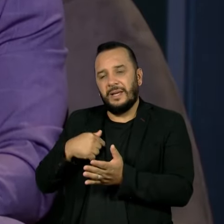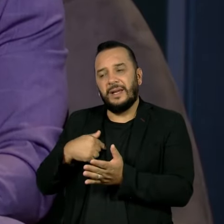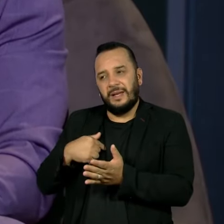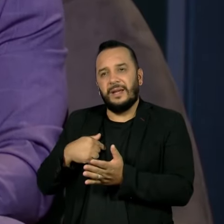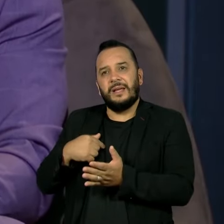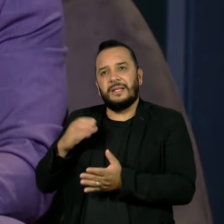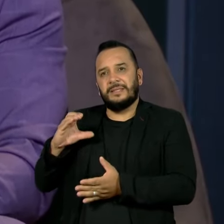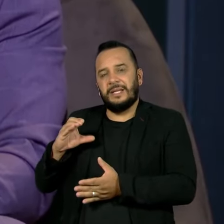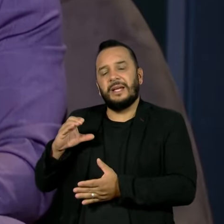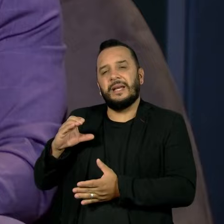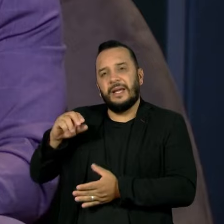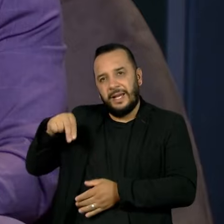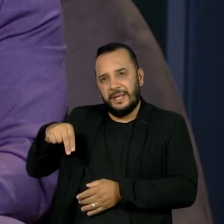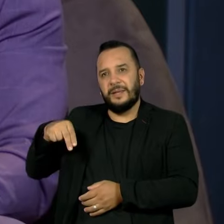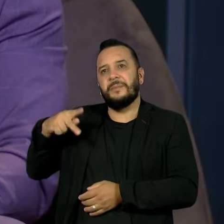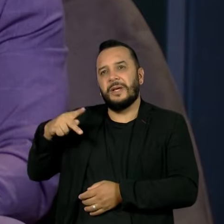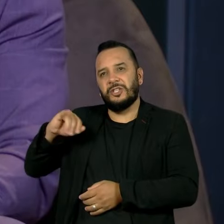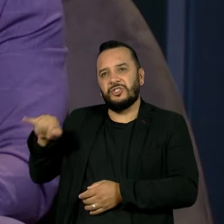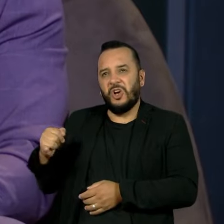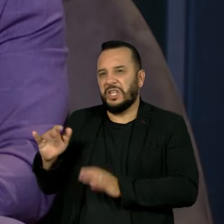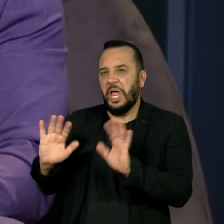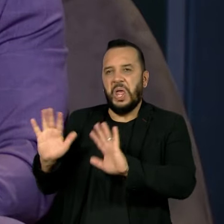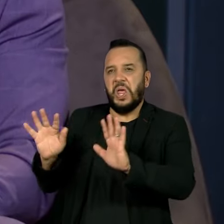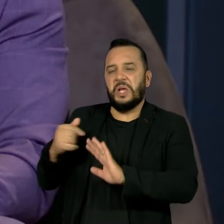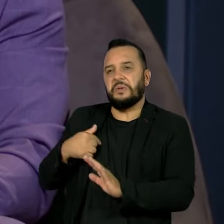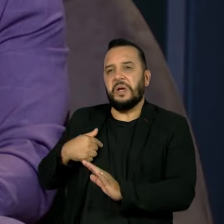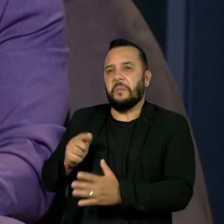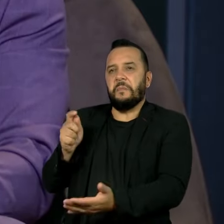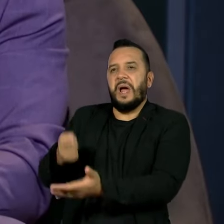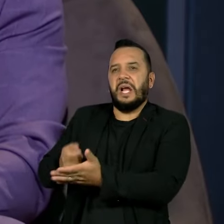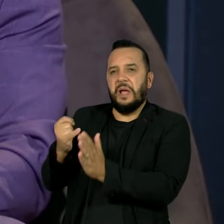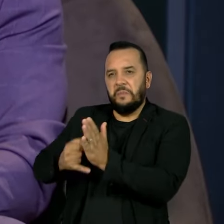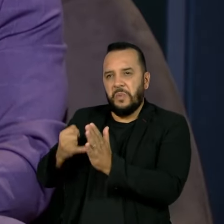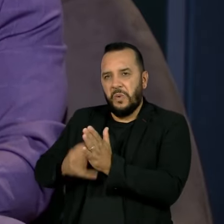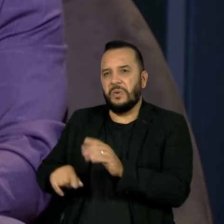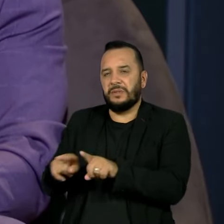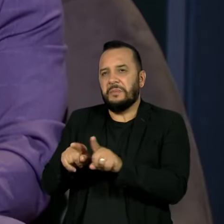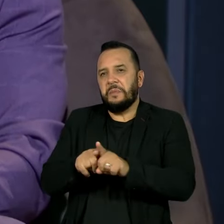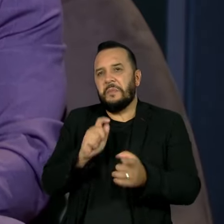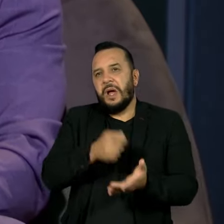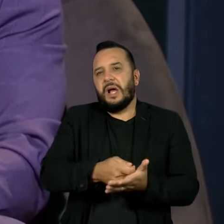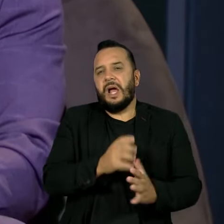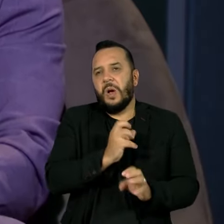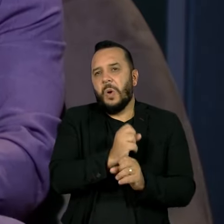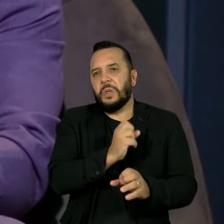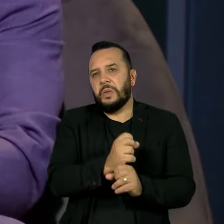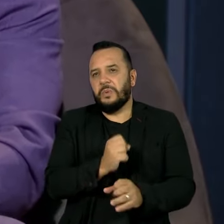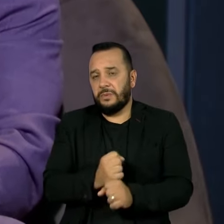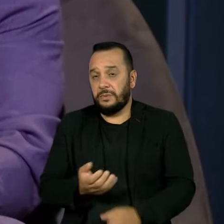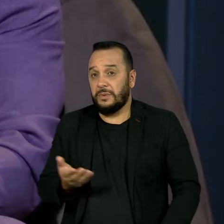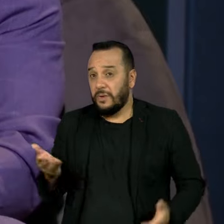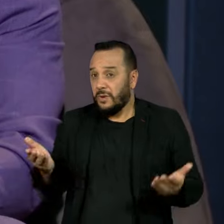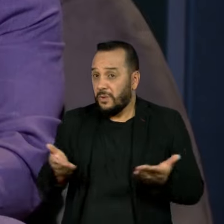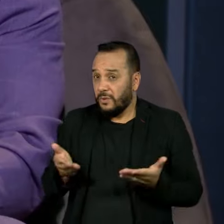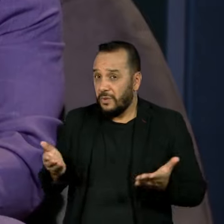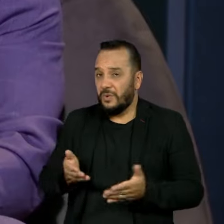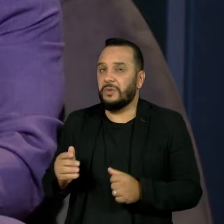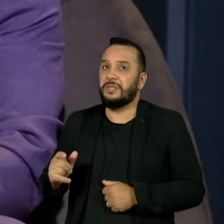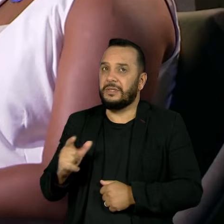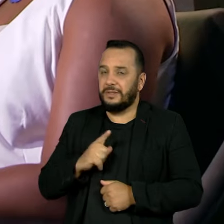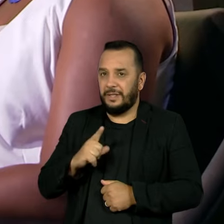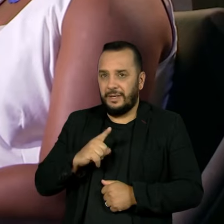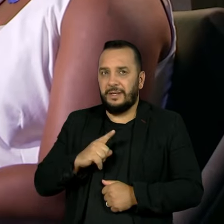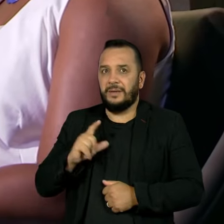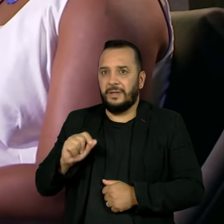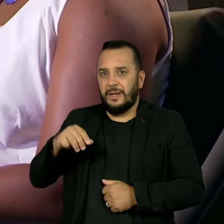muita tributação, que vão depender de contadores, né? Só que hoje no país nós temos a menor categoria de empresa,